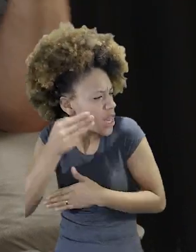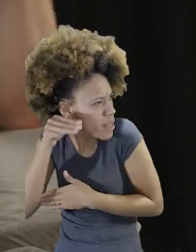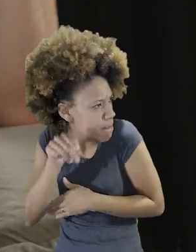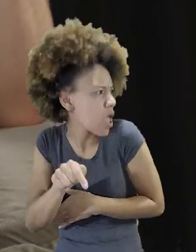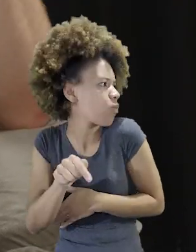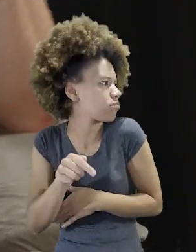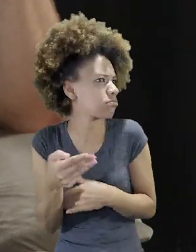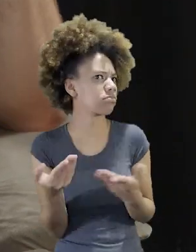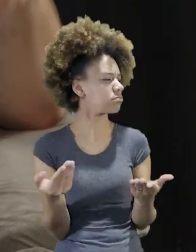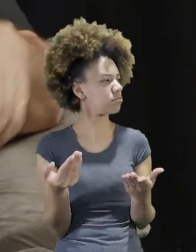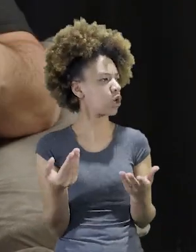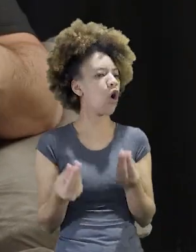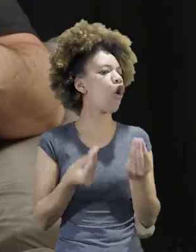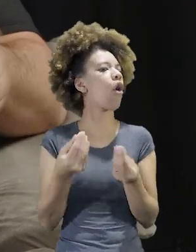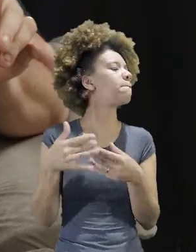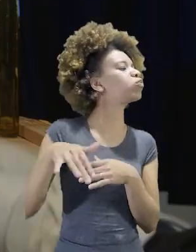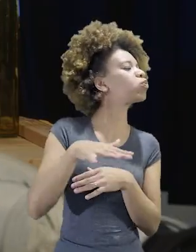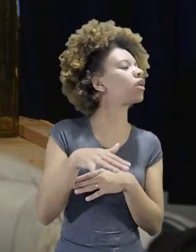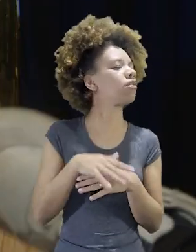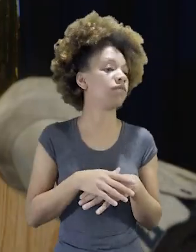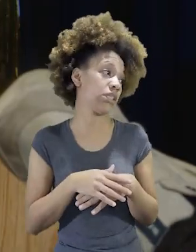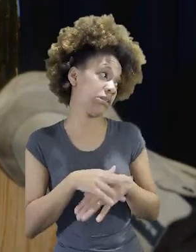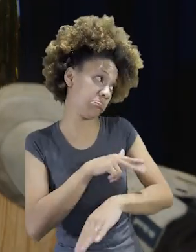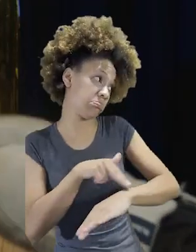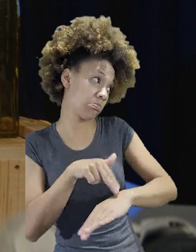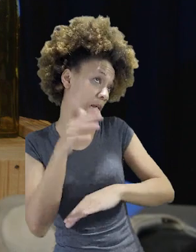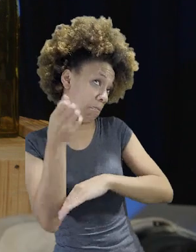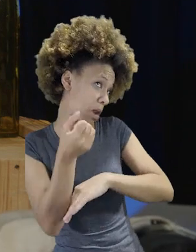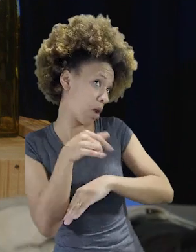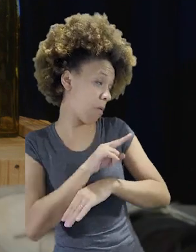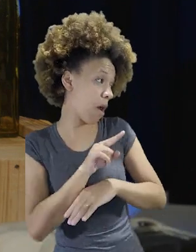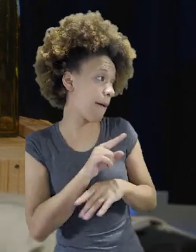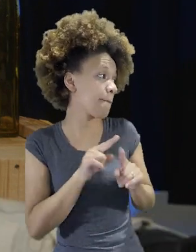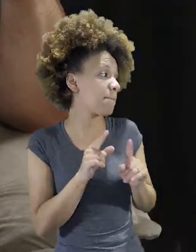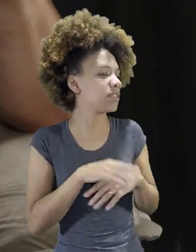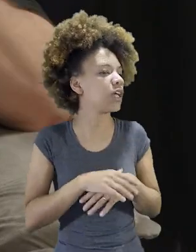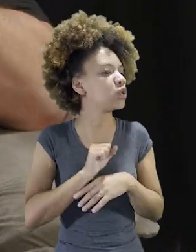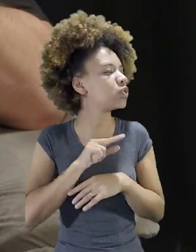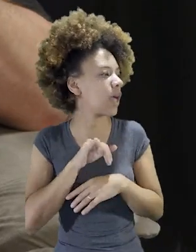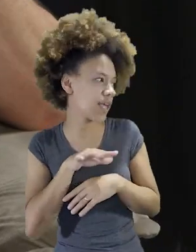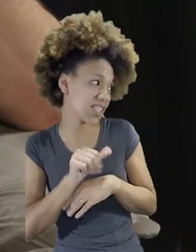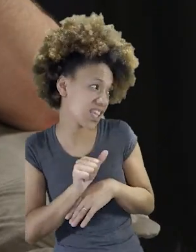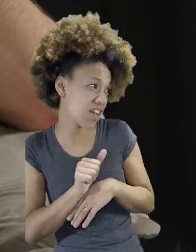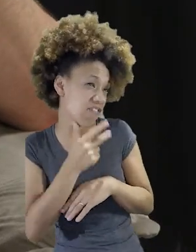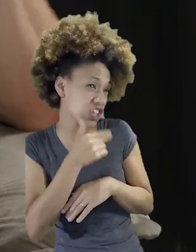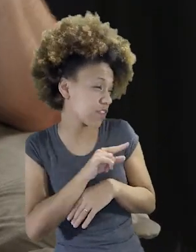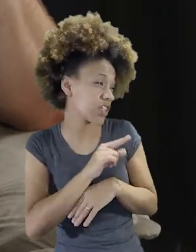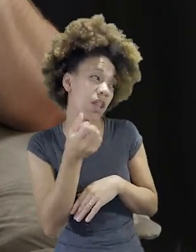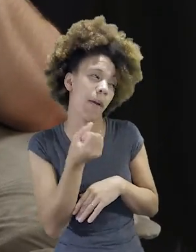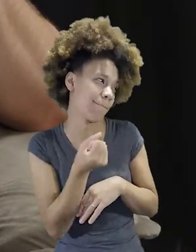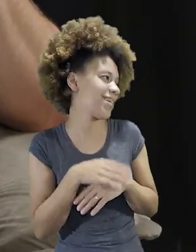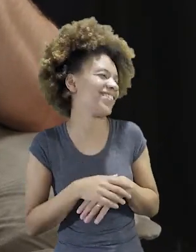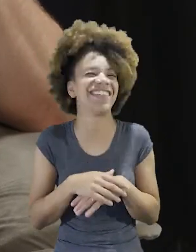branco você vai ser encarado como acho que você na Suécia a galera não vai achar que você é branco mas você também não é o preto como é que fica isso